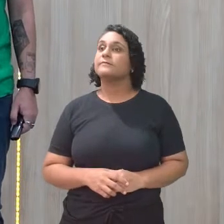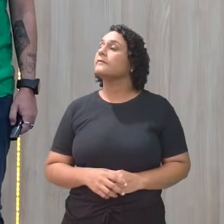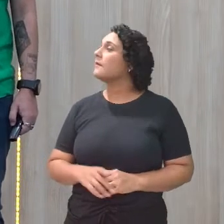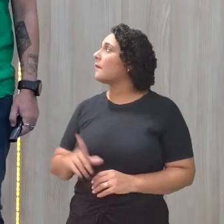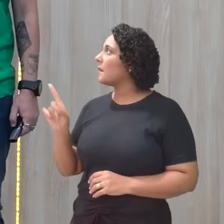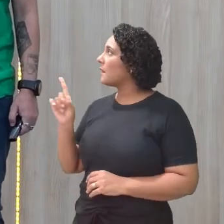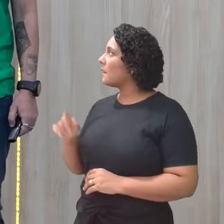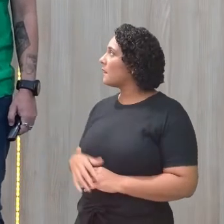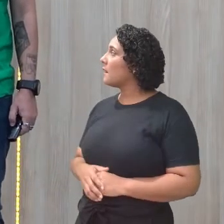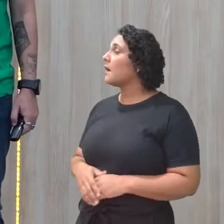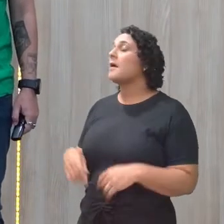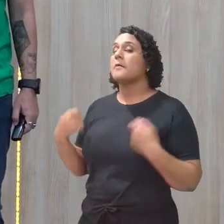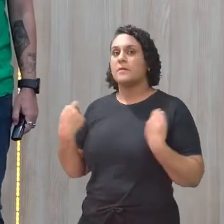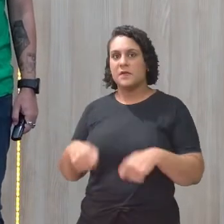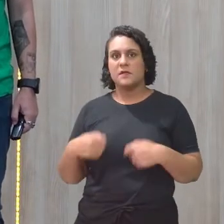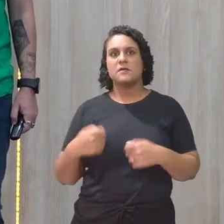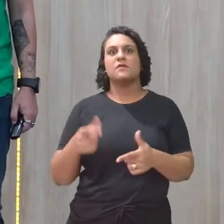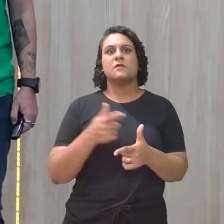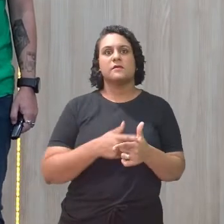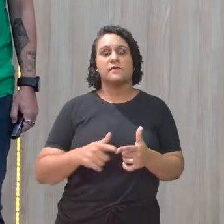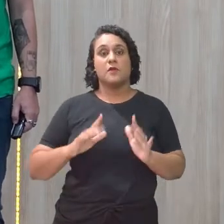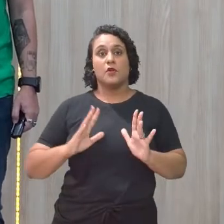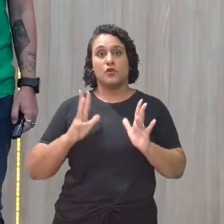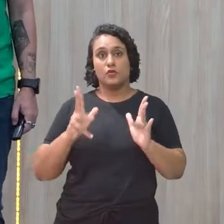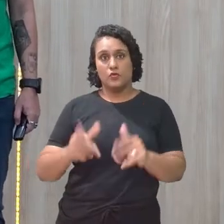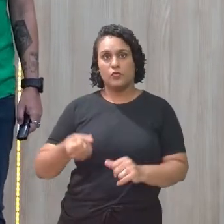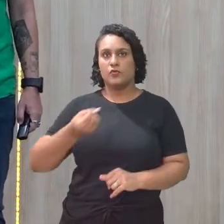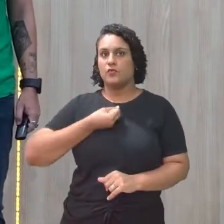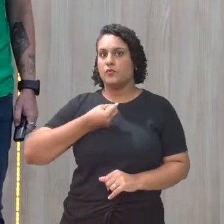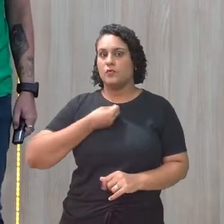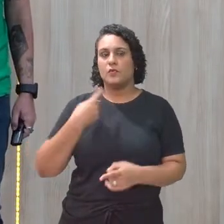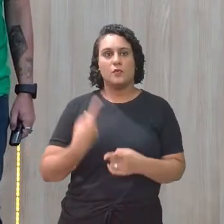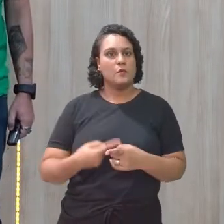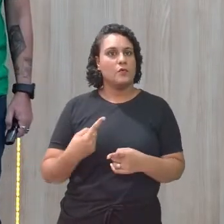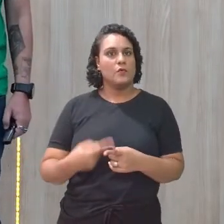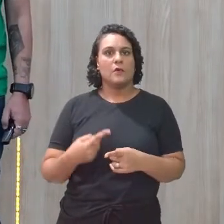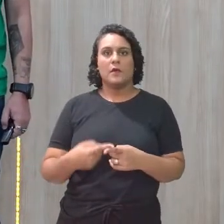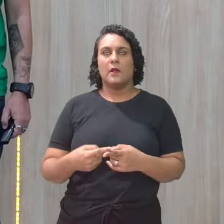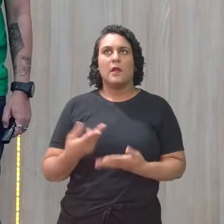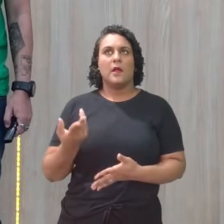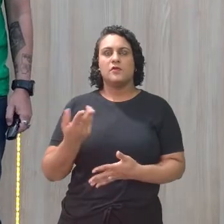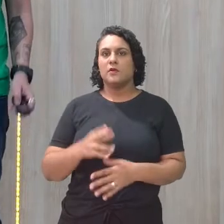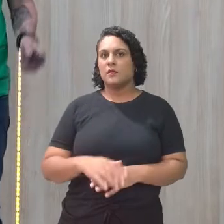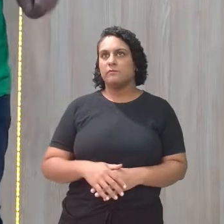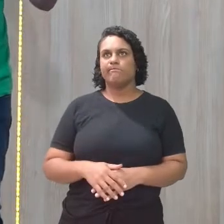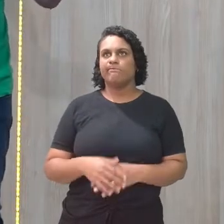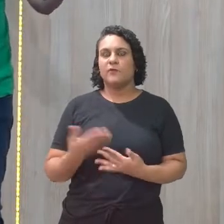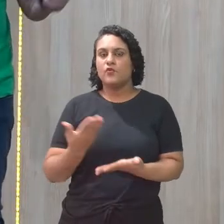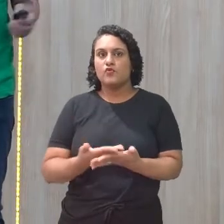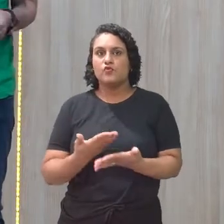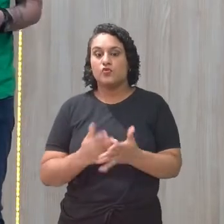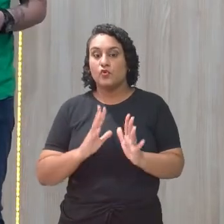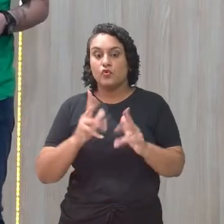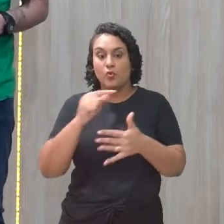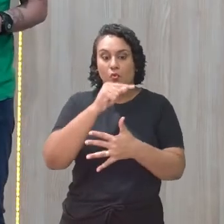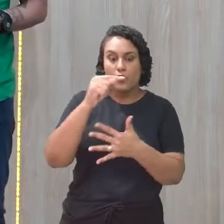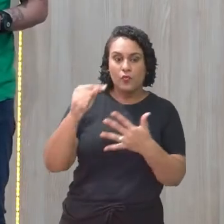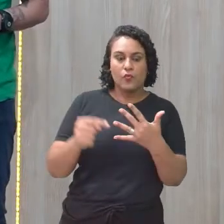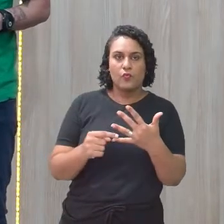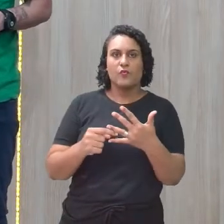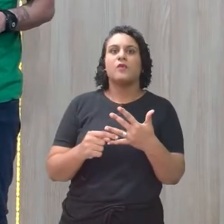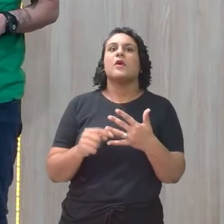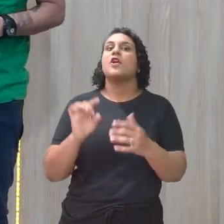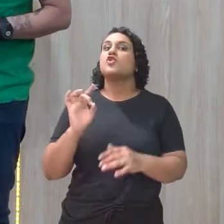caso, teve que ser pela divisão de todos os números, que a gente não viu o critério de todos os números, a gente viu só até o